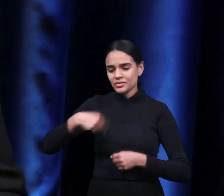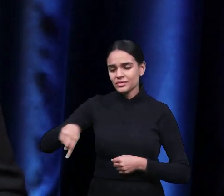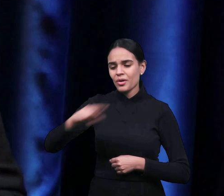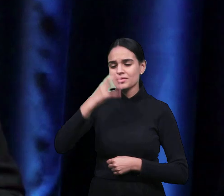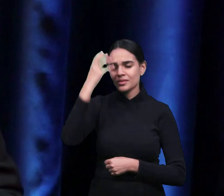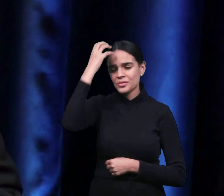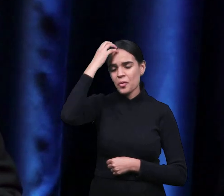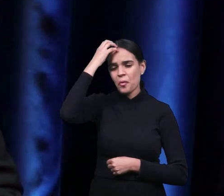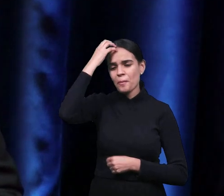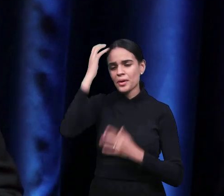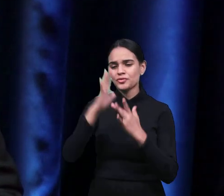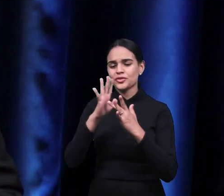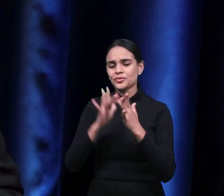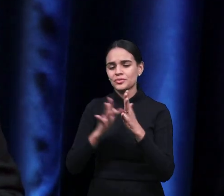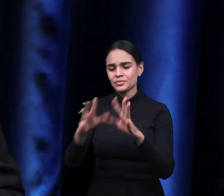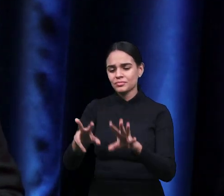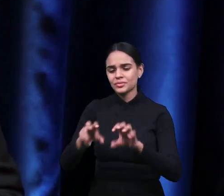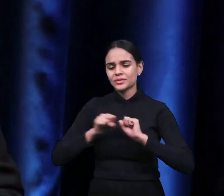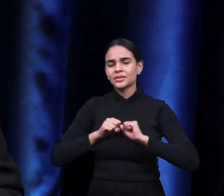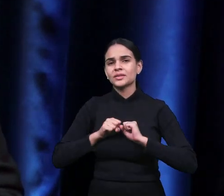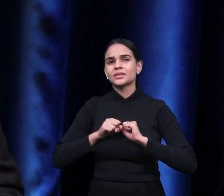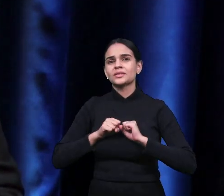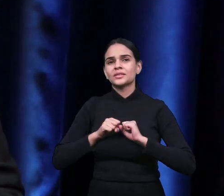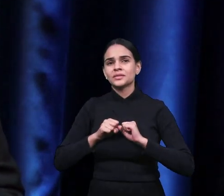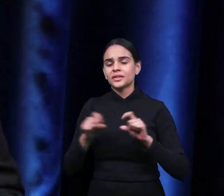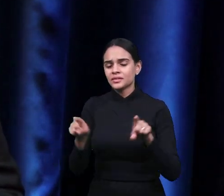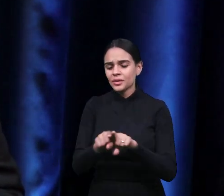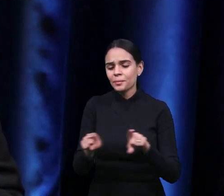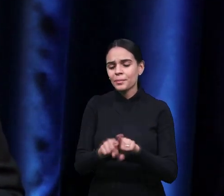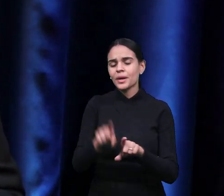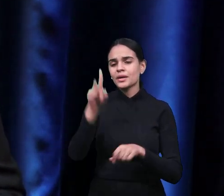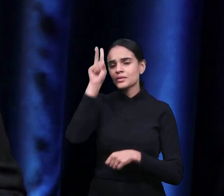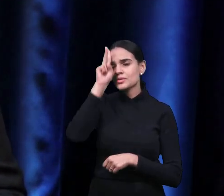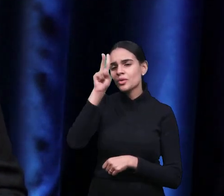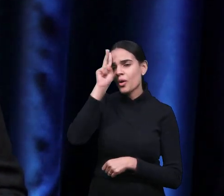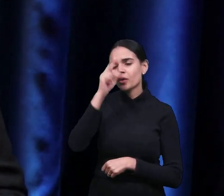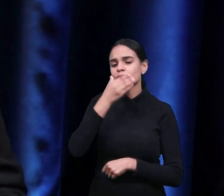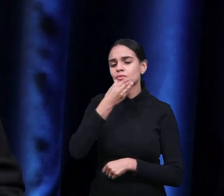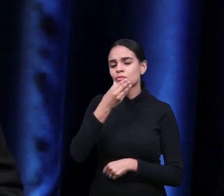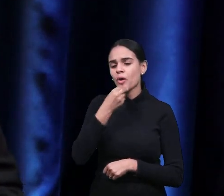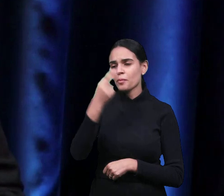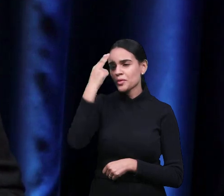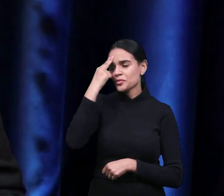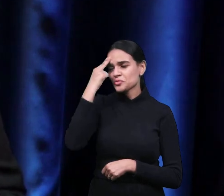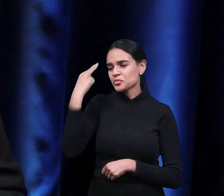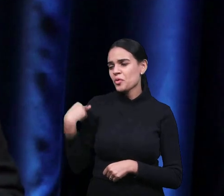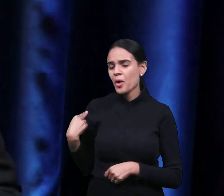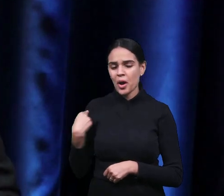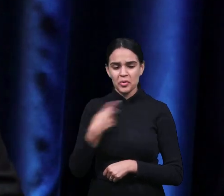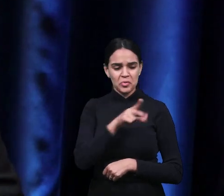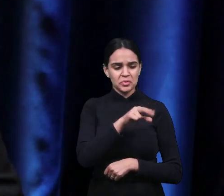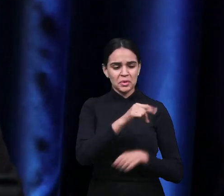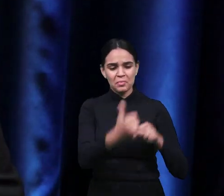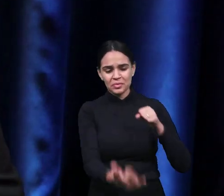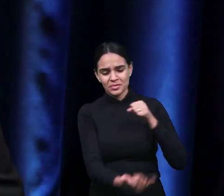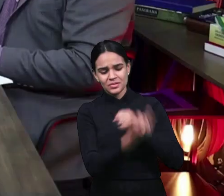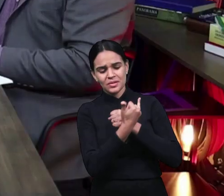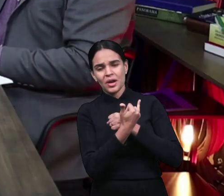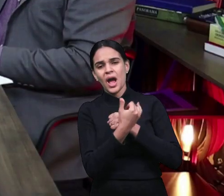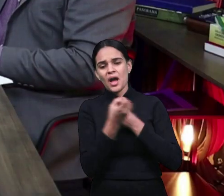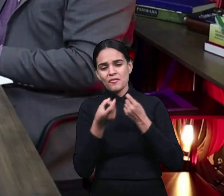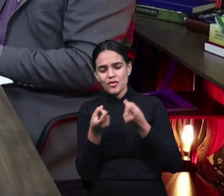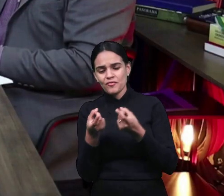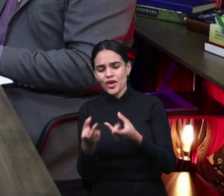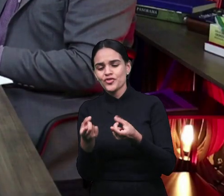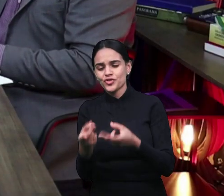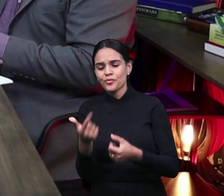vemos o exemplo de José, que foi traído pelos seus irmãos, foi entregue, vendido por 20 moedas de prata. Vendido por 20 moedas. Aí